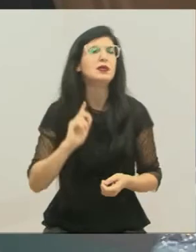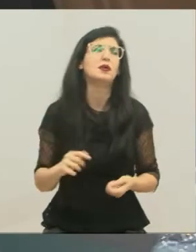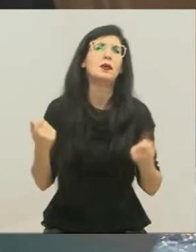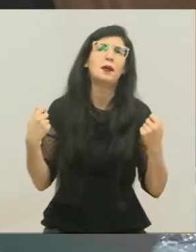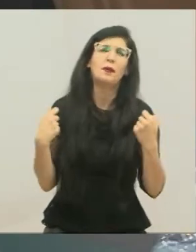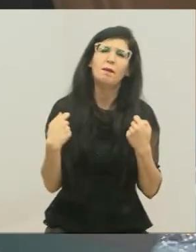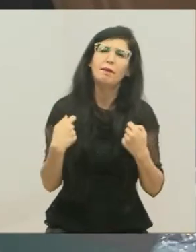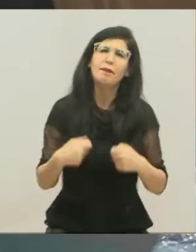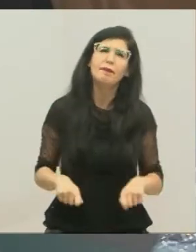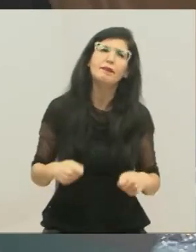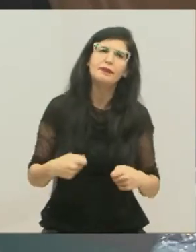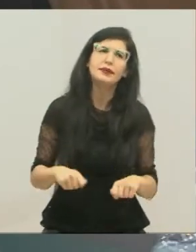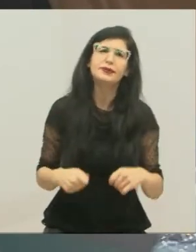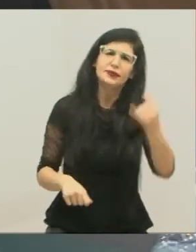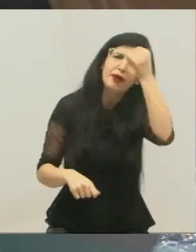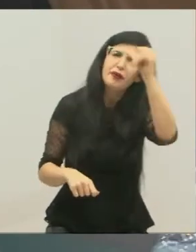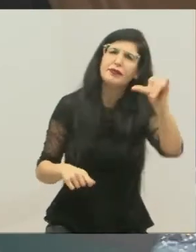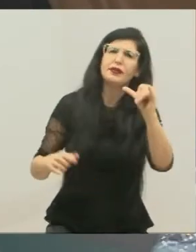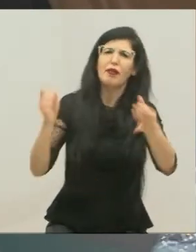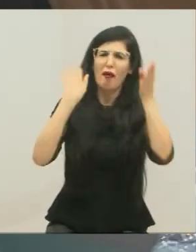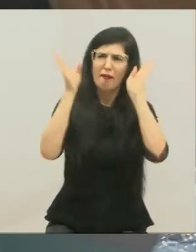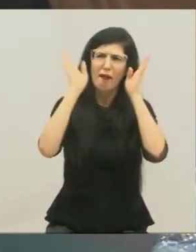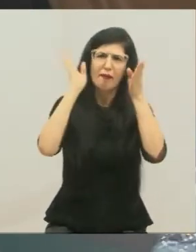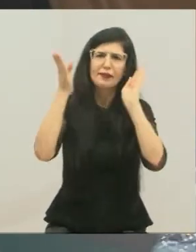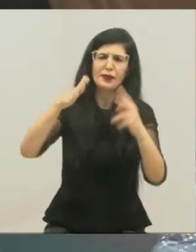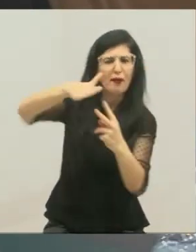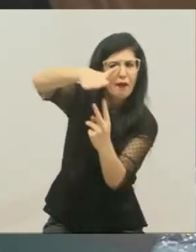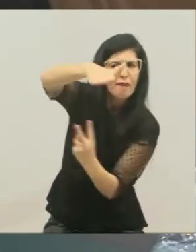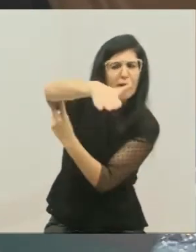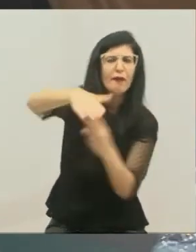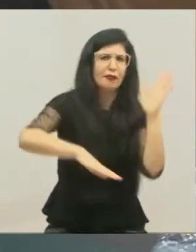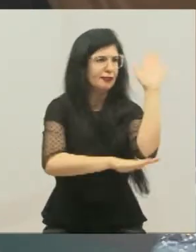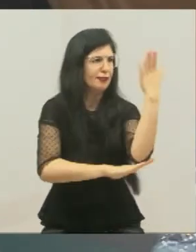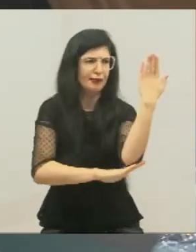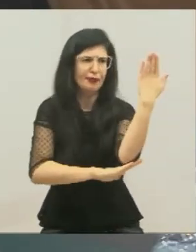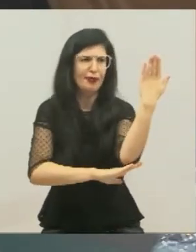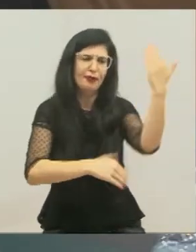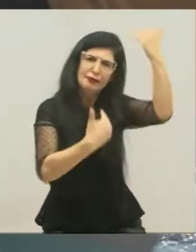fique trafegando por ali. Muito obrigado, conto com o apoio dos nobres pares.